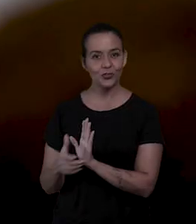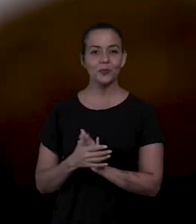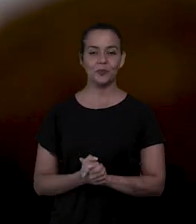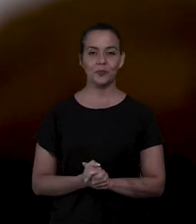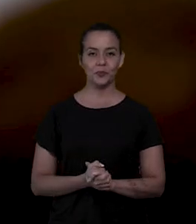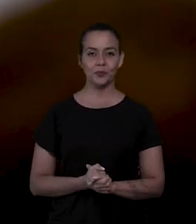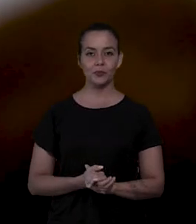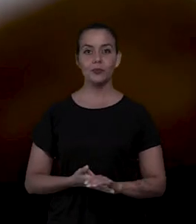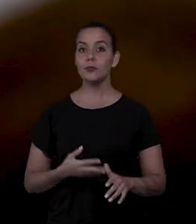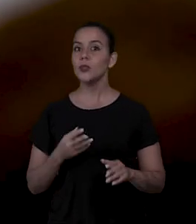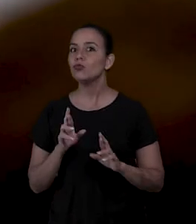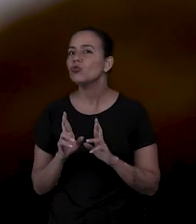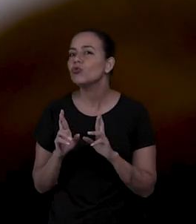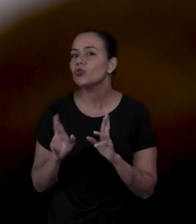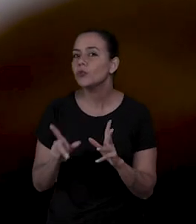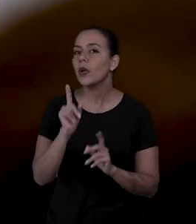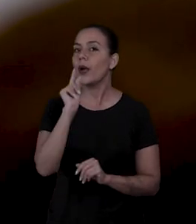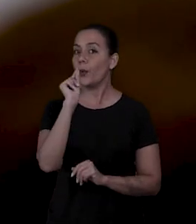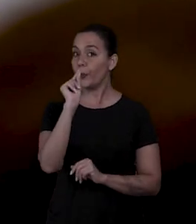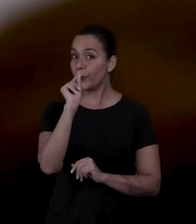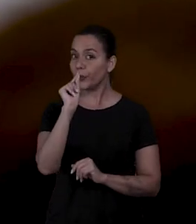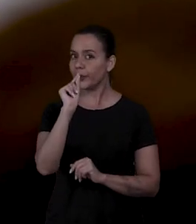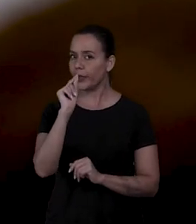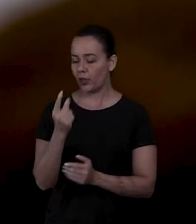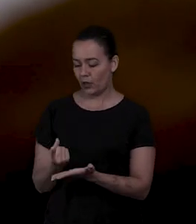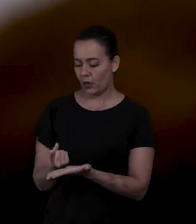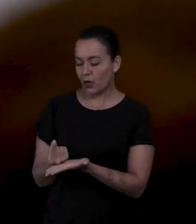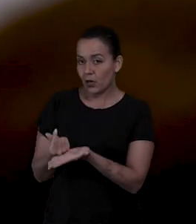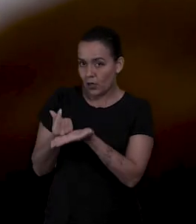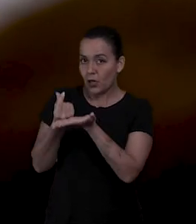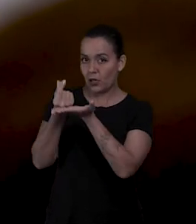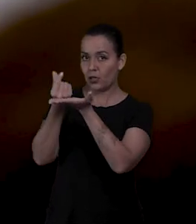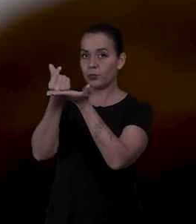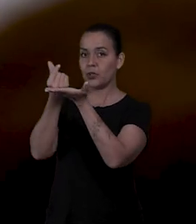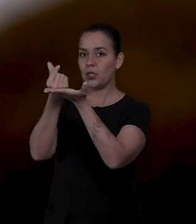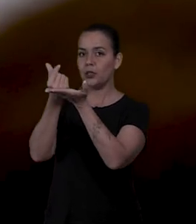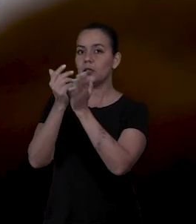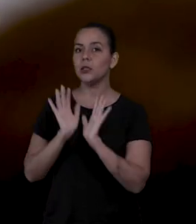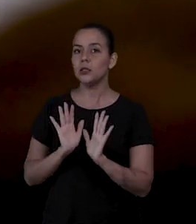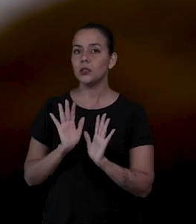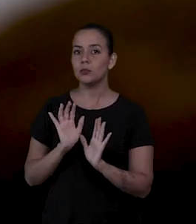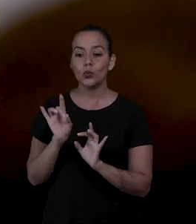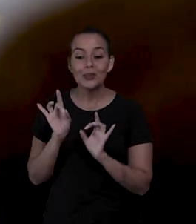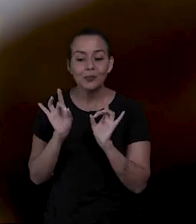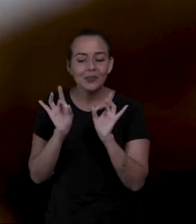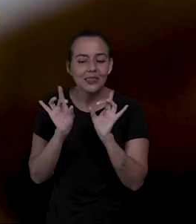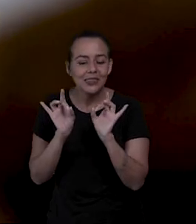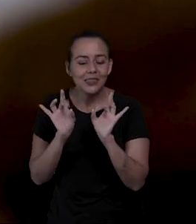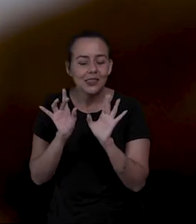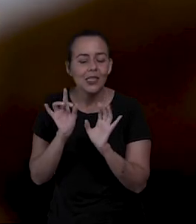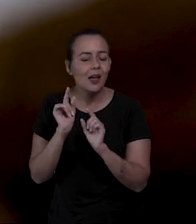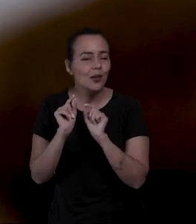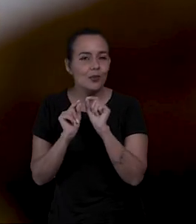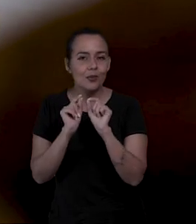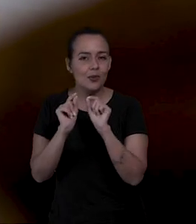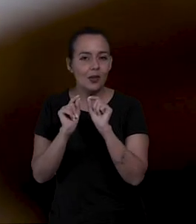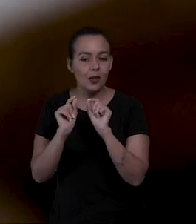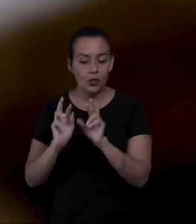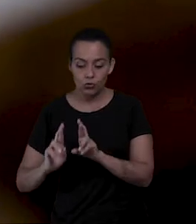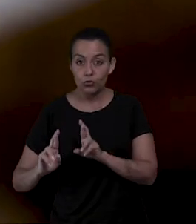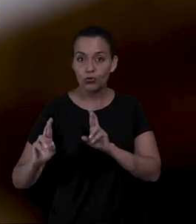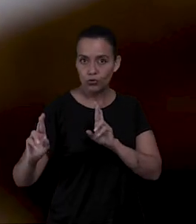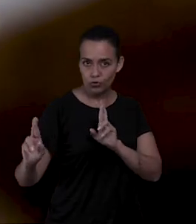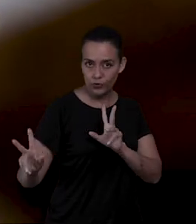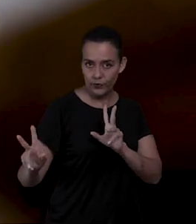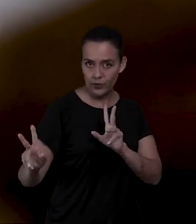importantes para descrever quem aquela pessoa é naquele lugar. O diferencial no capitalismo